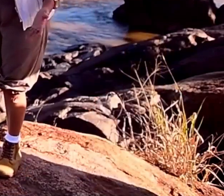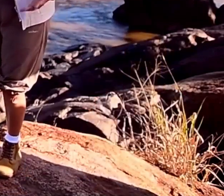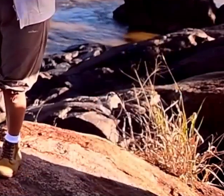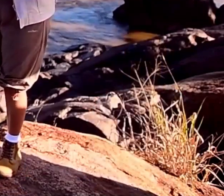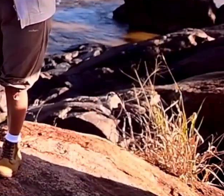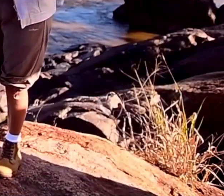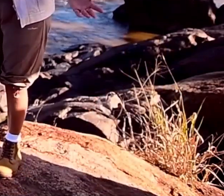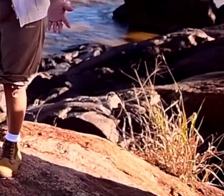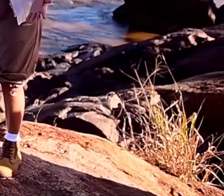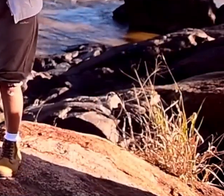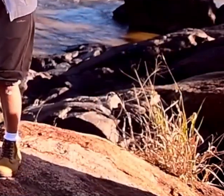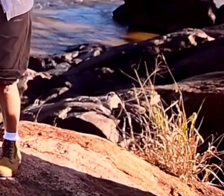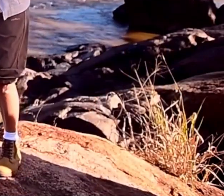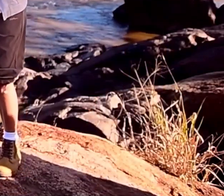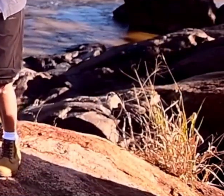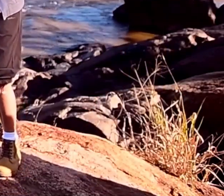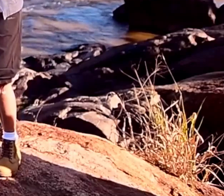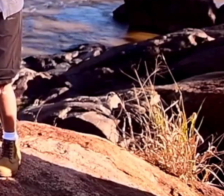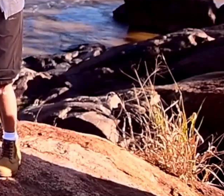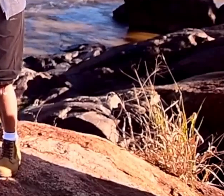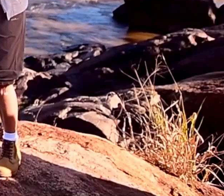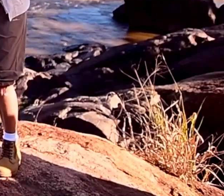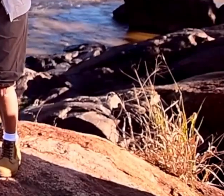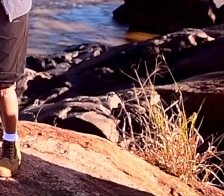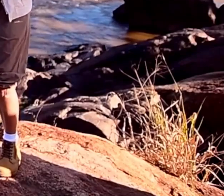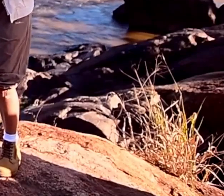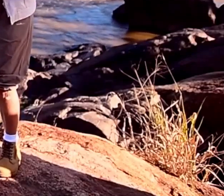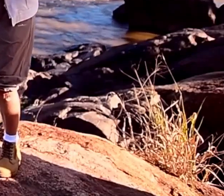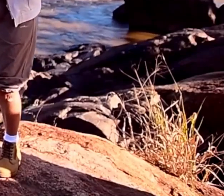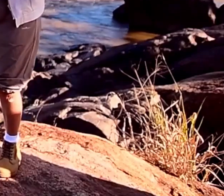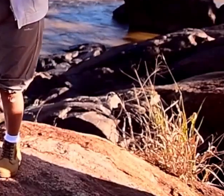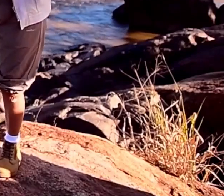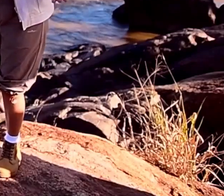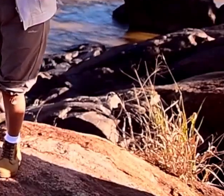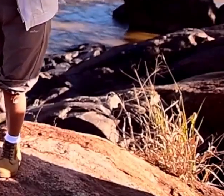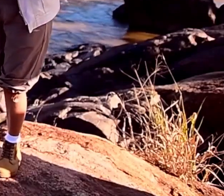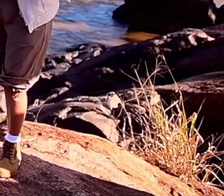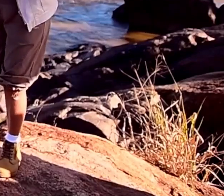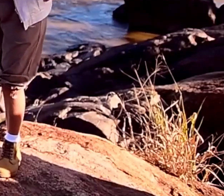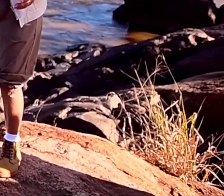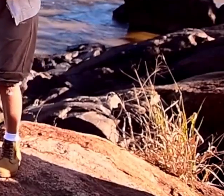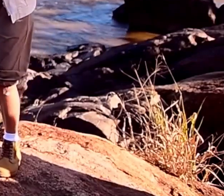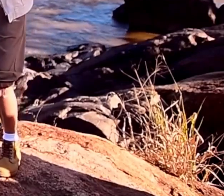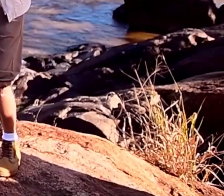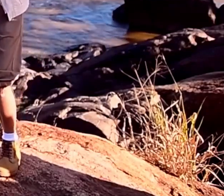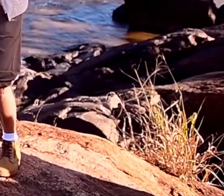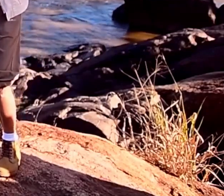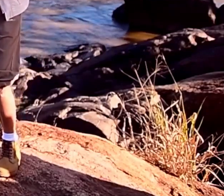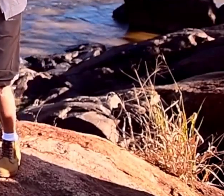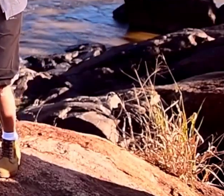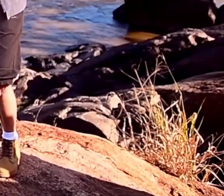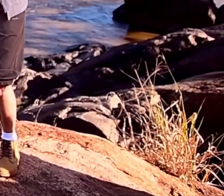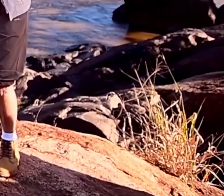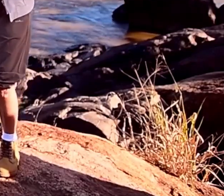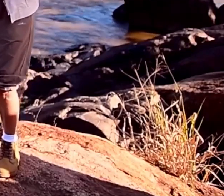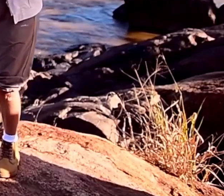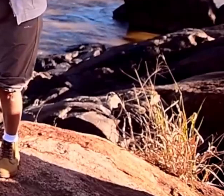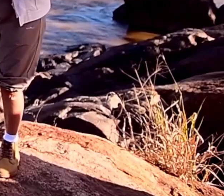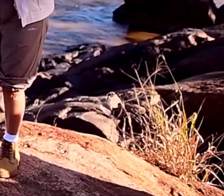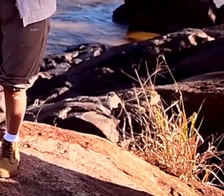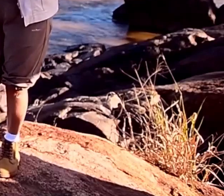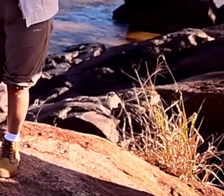consequência do bandeirismo originado no norte e no sudeste. Graças à ação